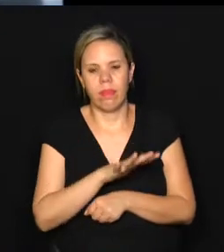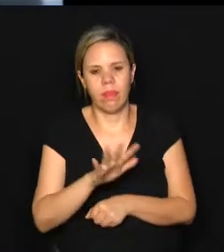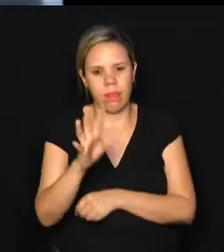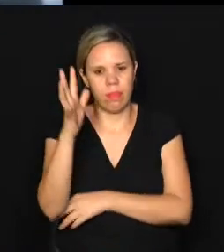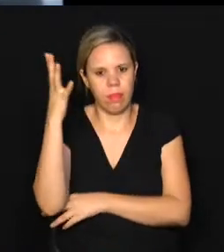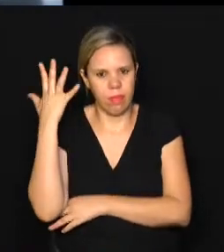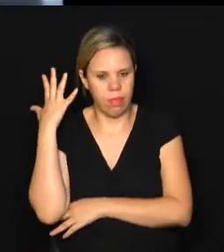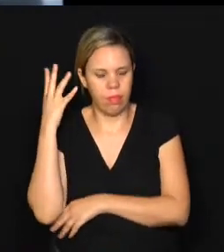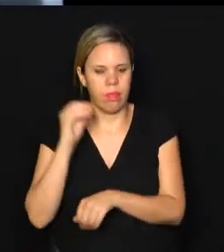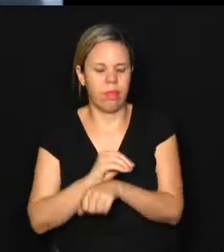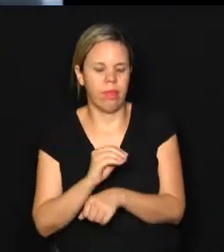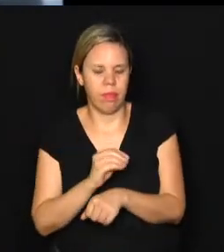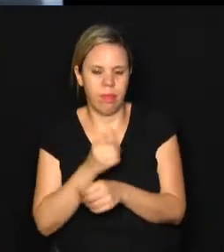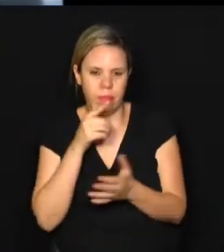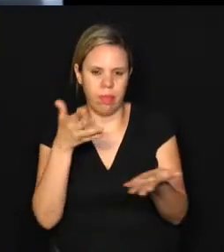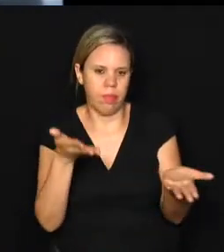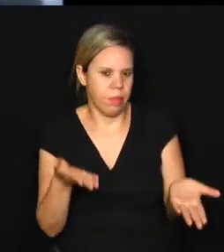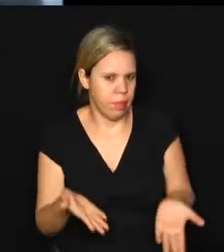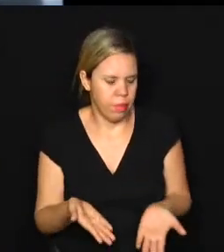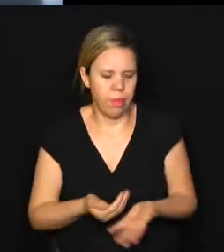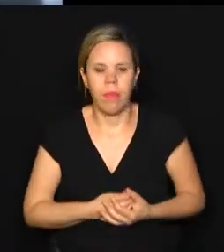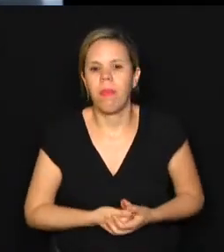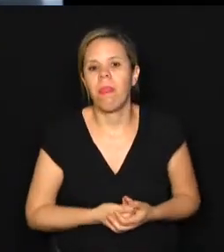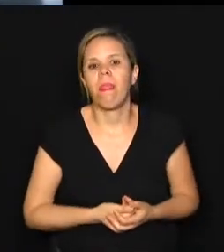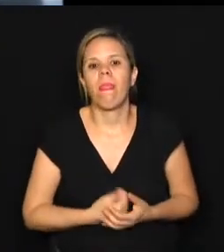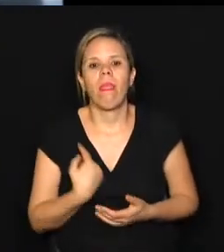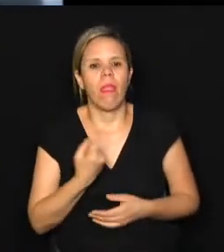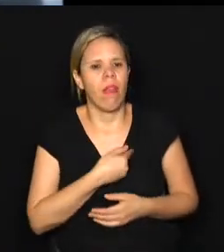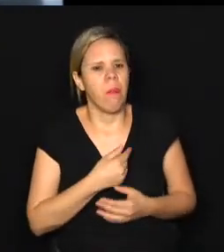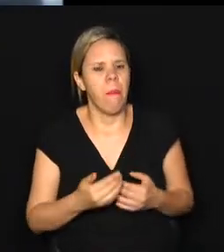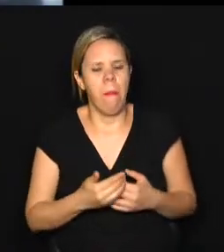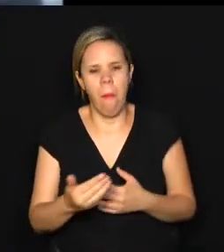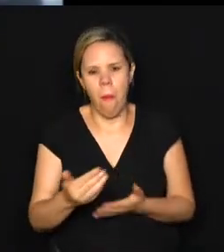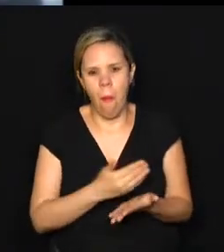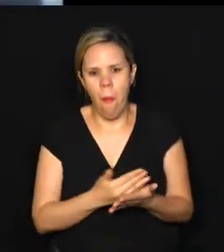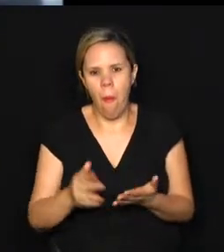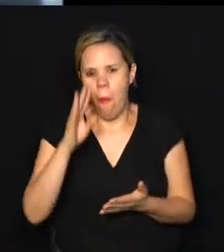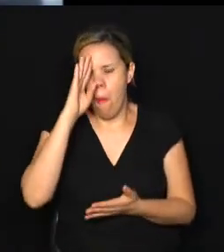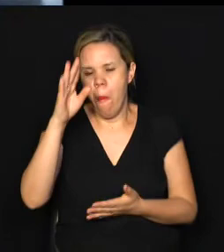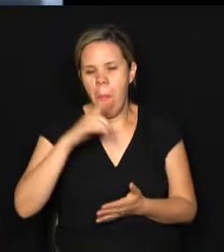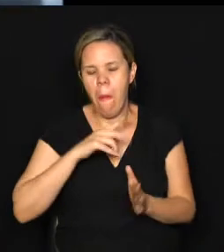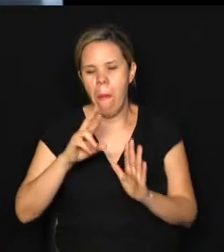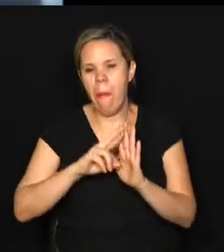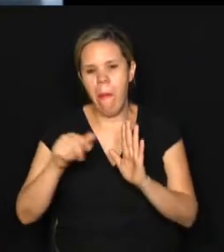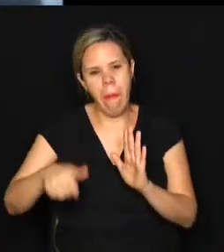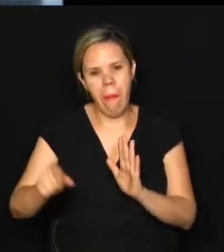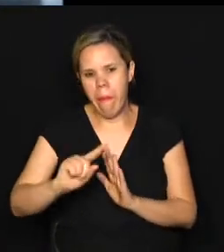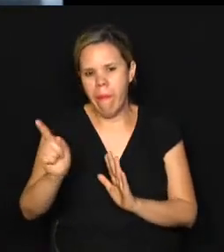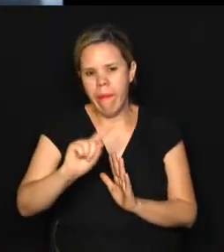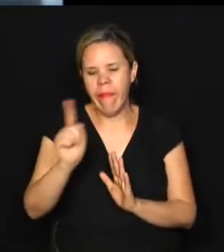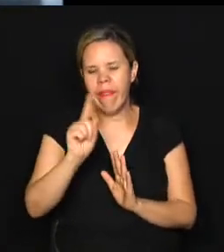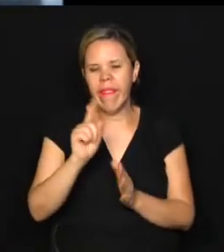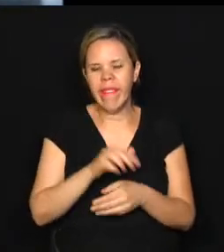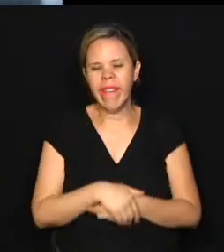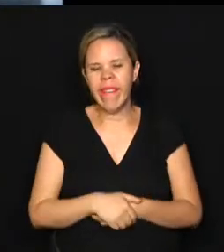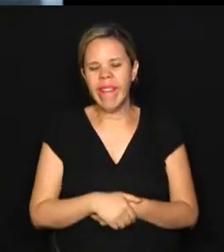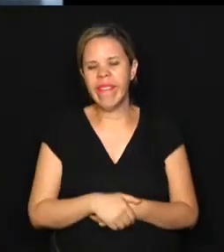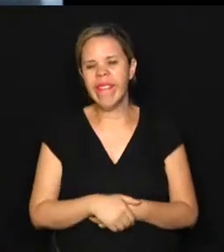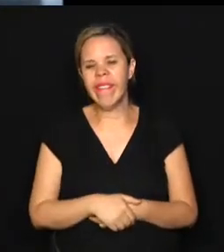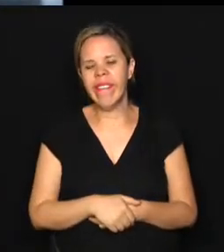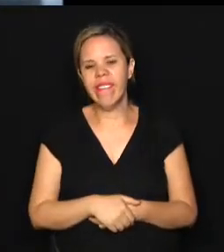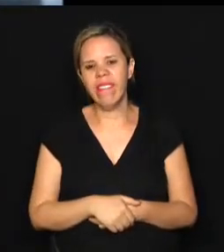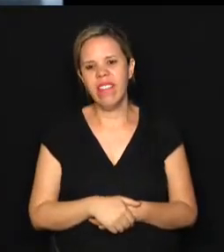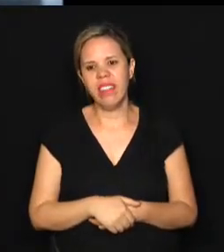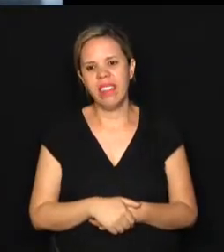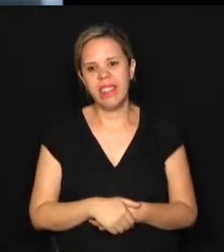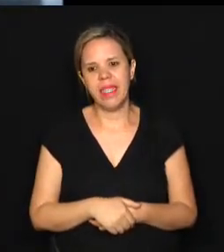de preservação. Tá? Então, a gente tinha que partir do princípio de que aqui não, ponto.